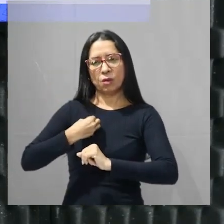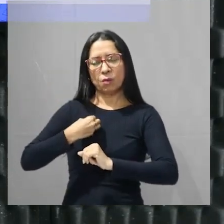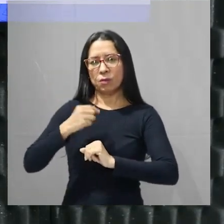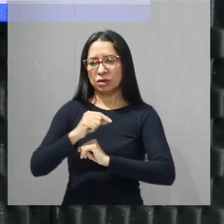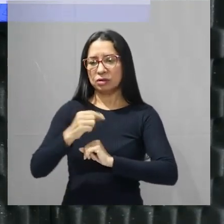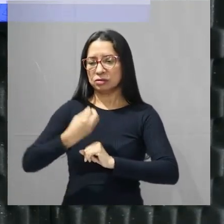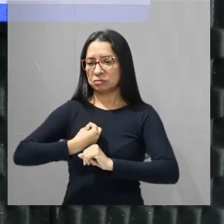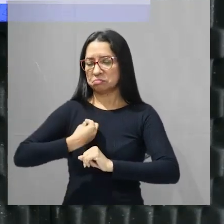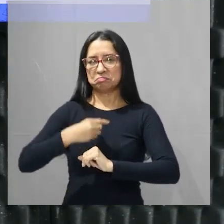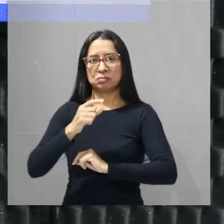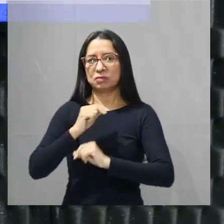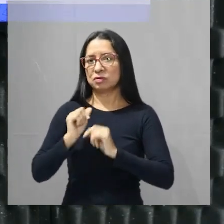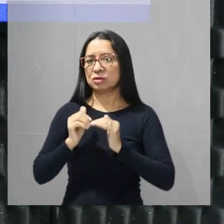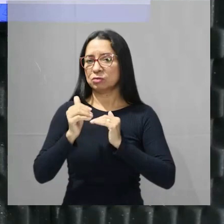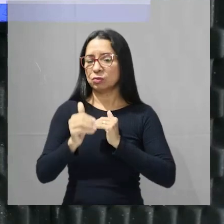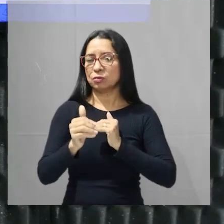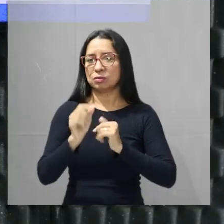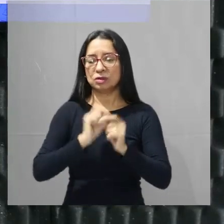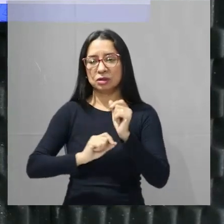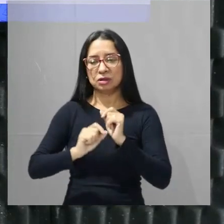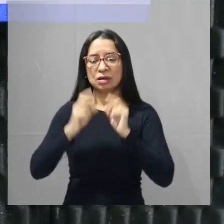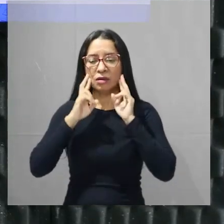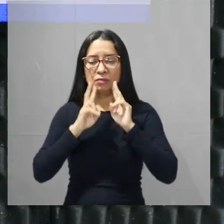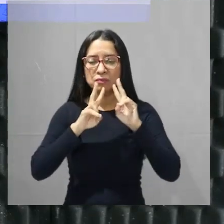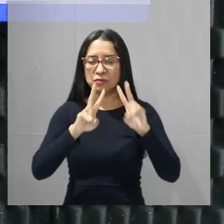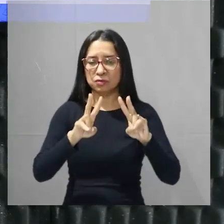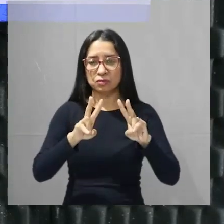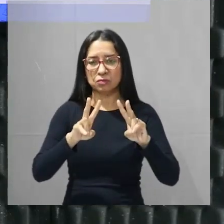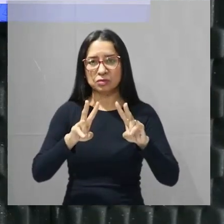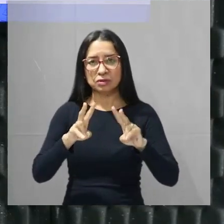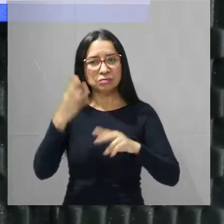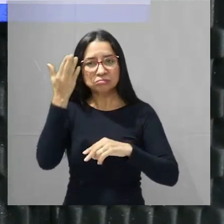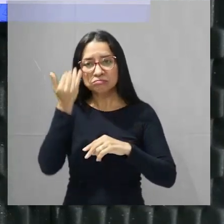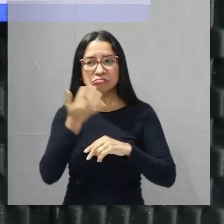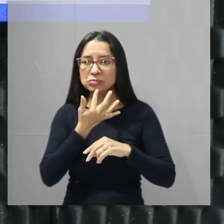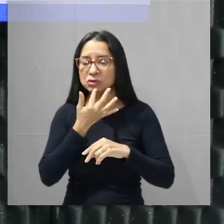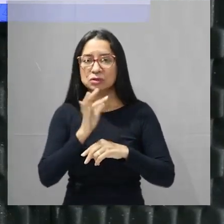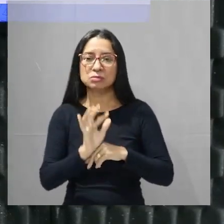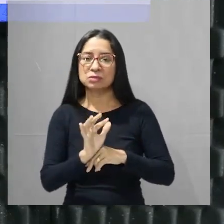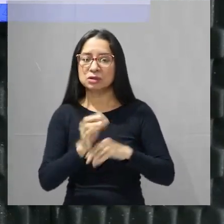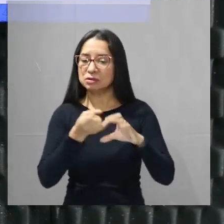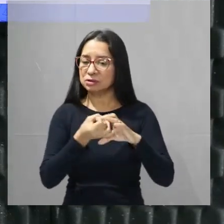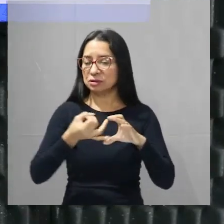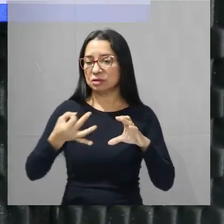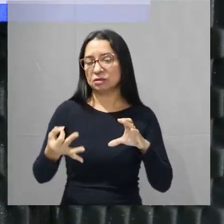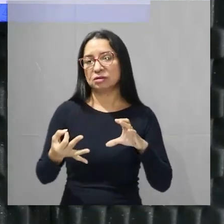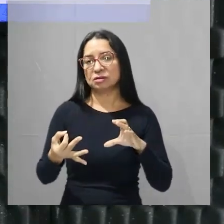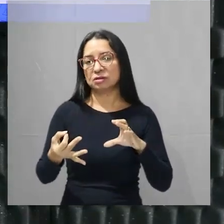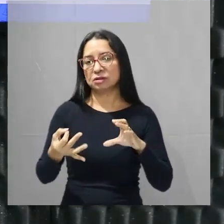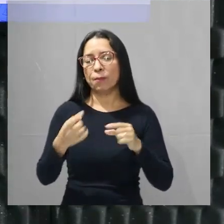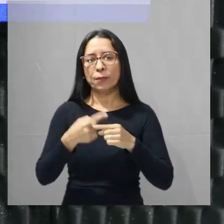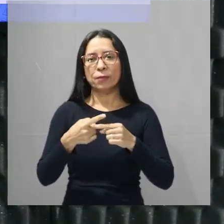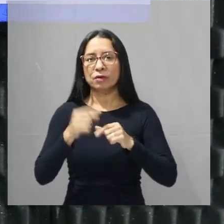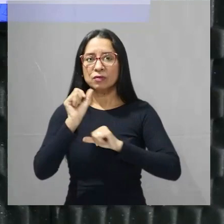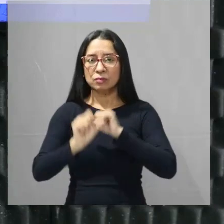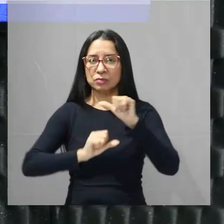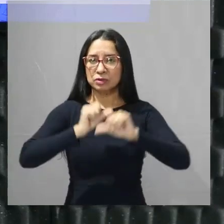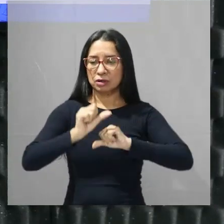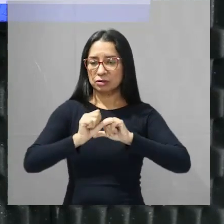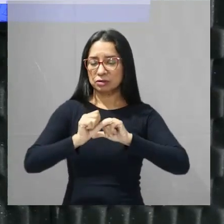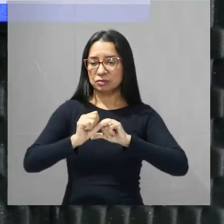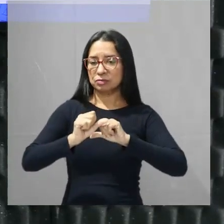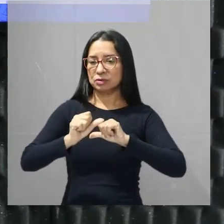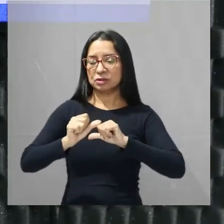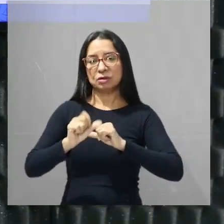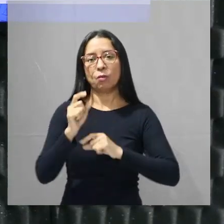aquele ambiente, aquelas características. Por quê? Porque foi mudado. E ele está dizendo, é mudado por quê? Justamente pela essa transformação da cidade, essa